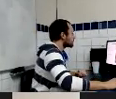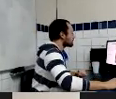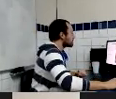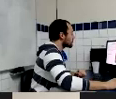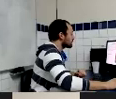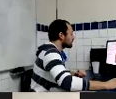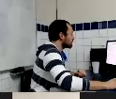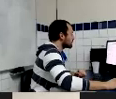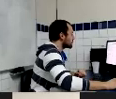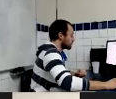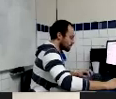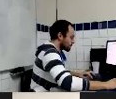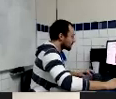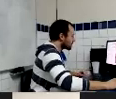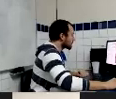E aí?